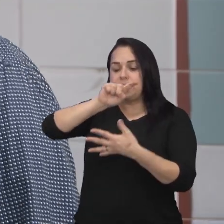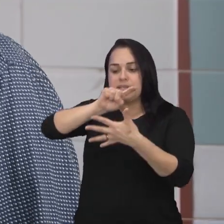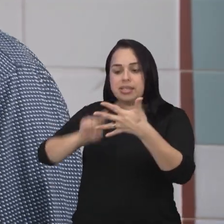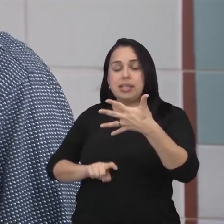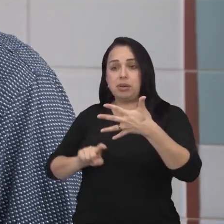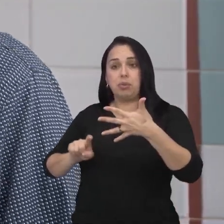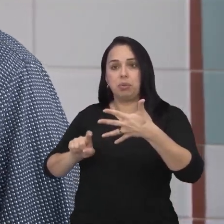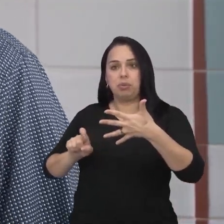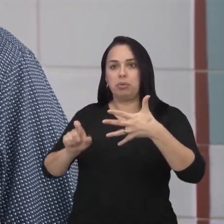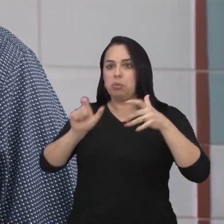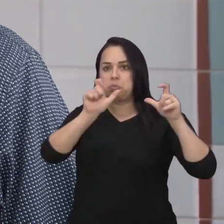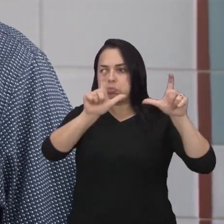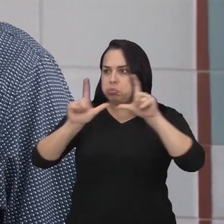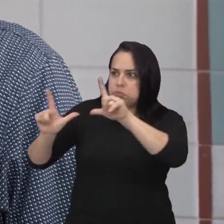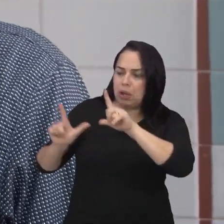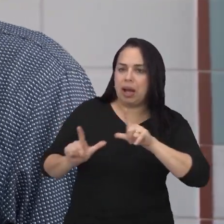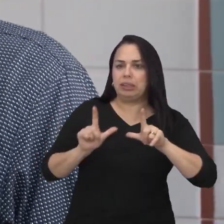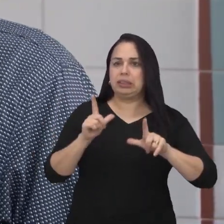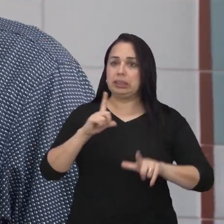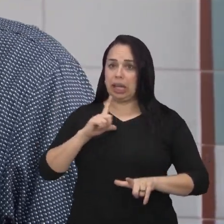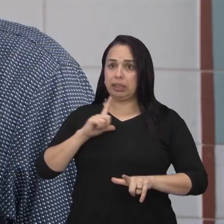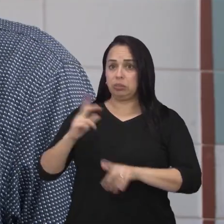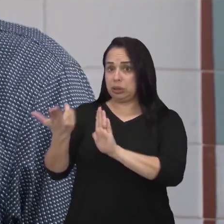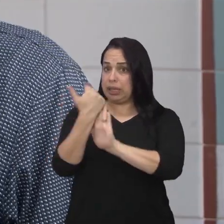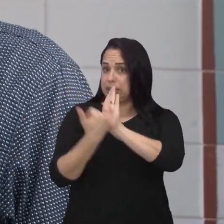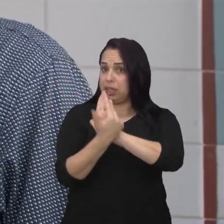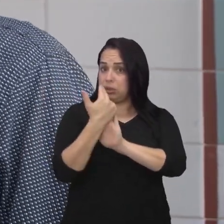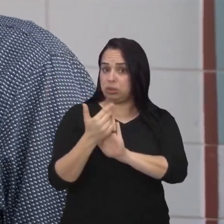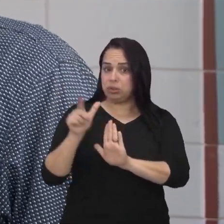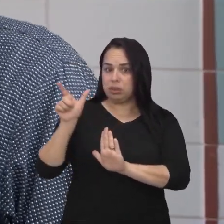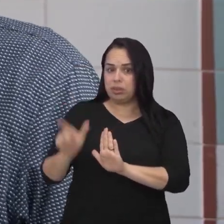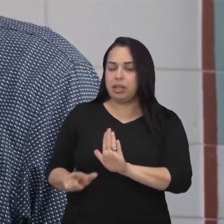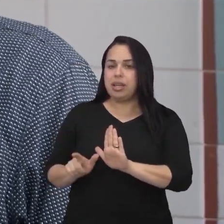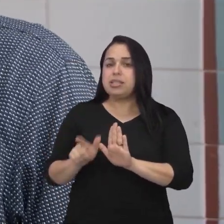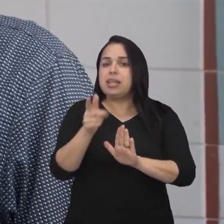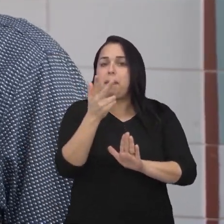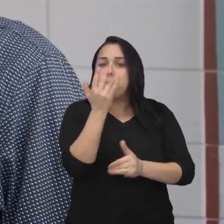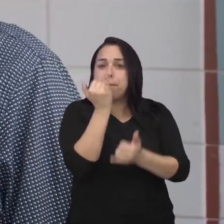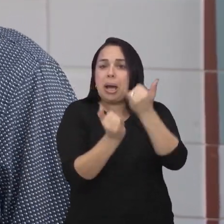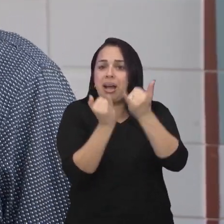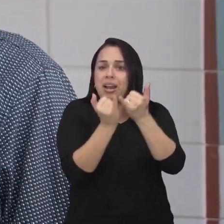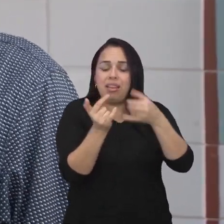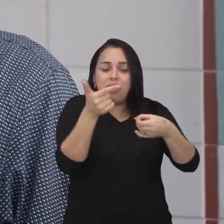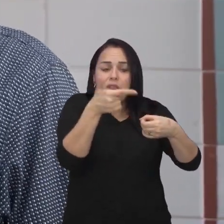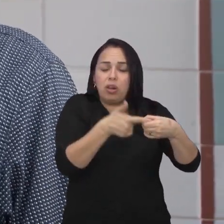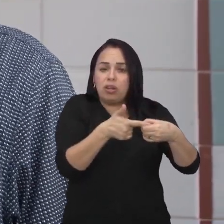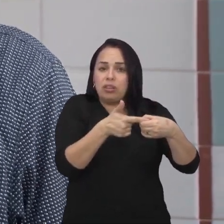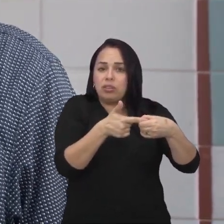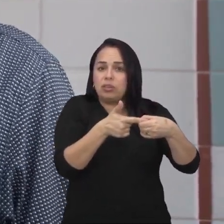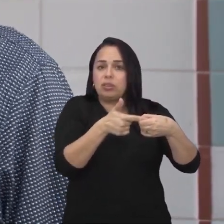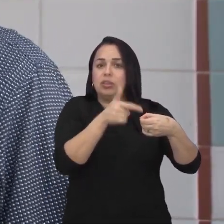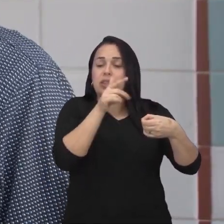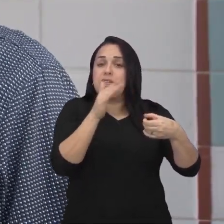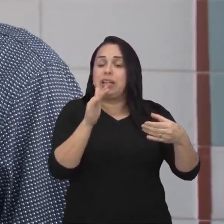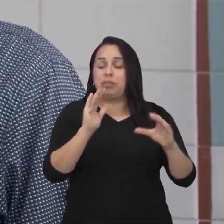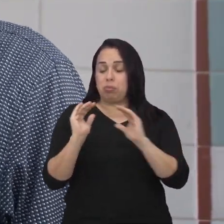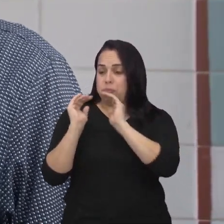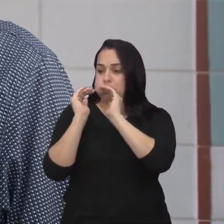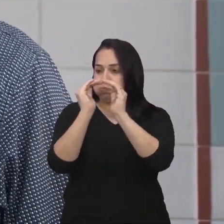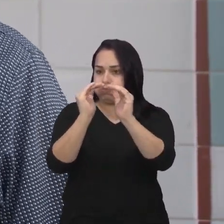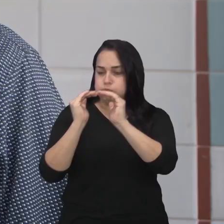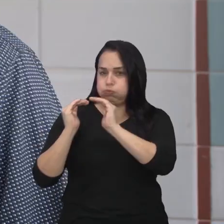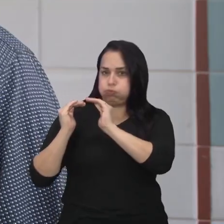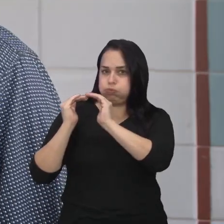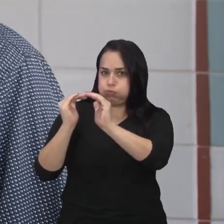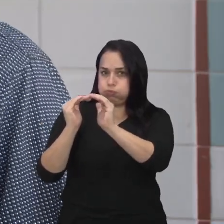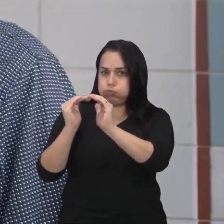painéis do Burle Marx aqui no parque. Esse aqui ficava no posto de gasolina, aqui estamos do lado de fora do galpão